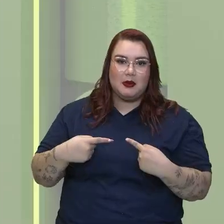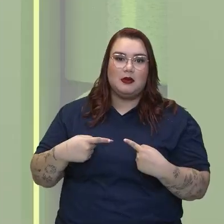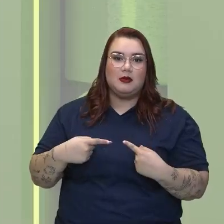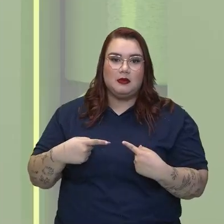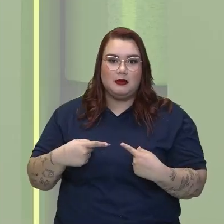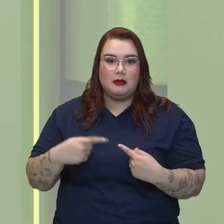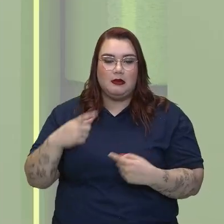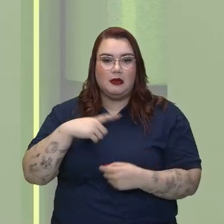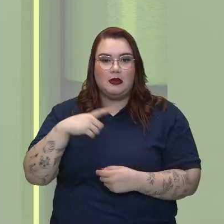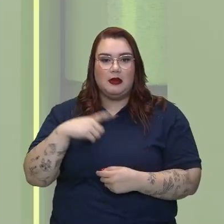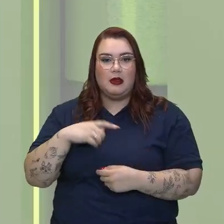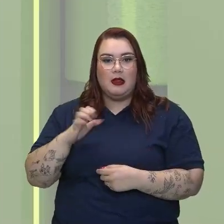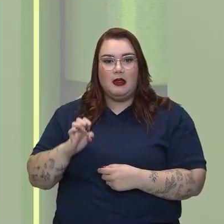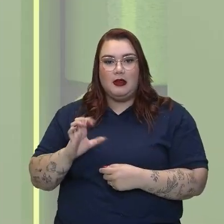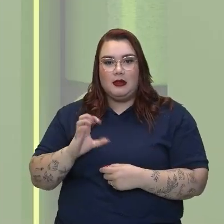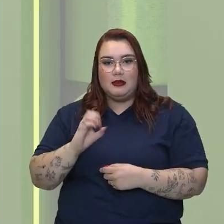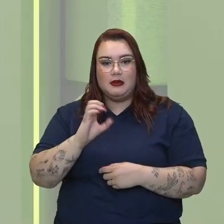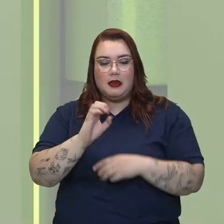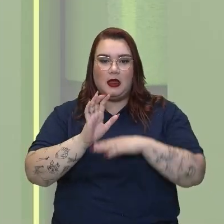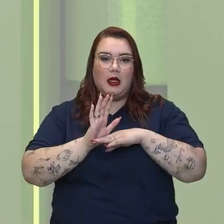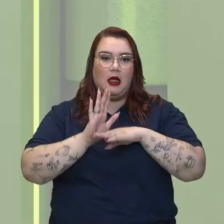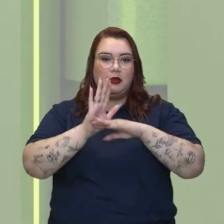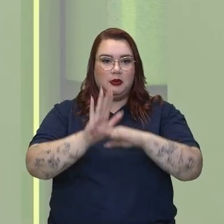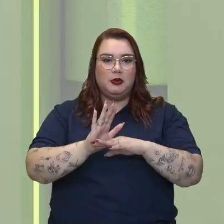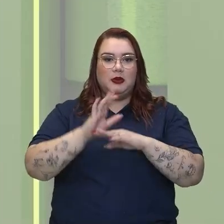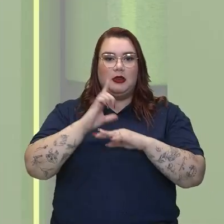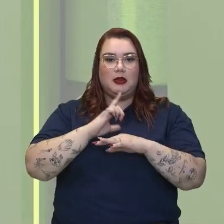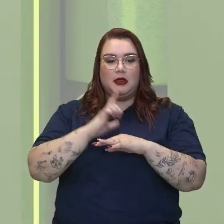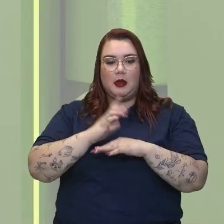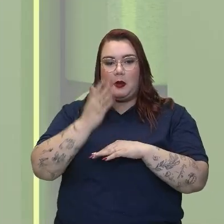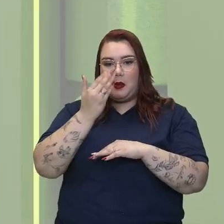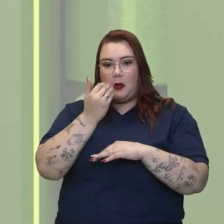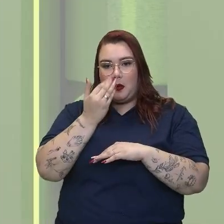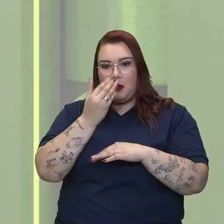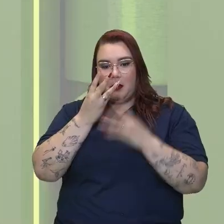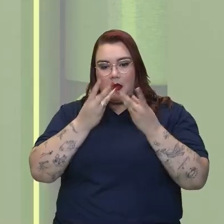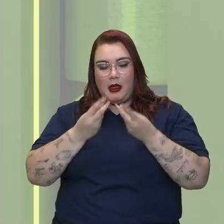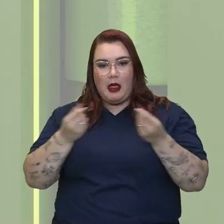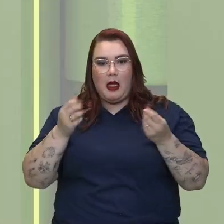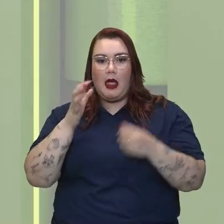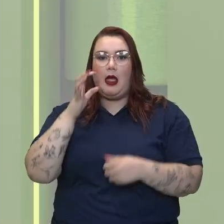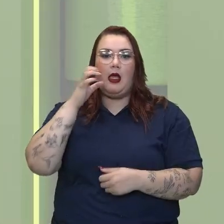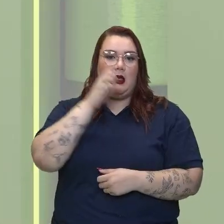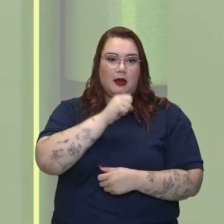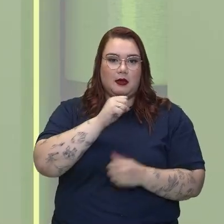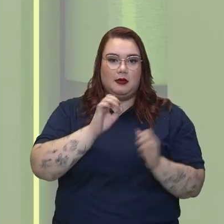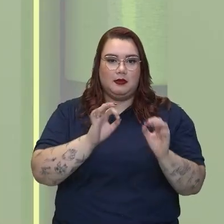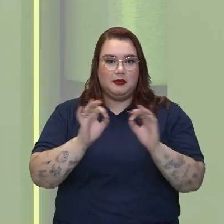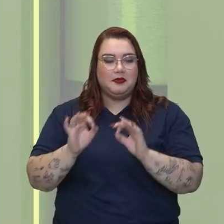né, enzimas que ajudam a digerir o alimento muito mais rápido. Mas vamos pro